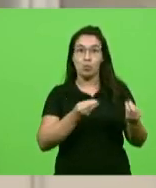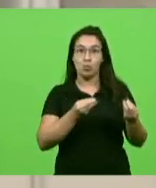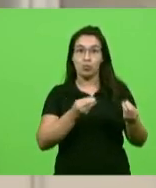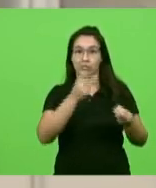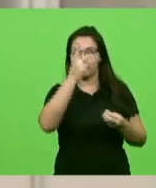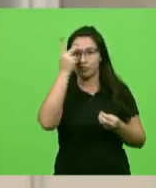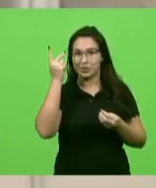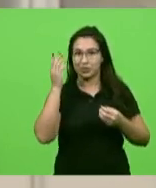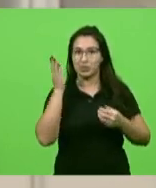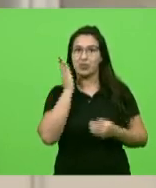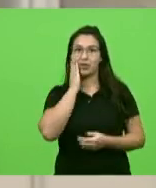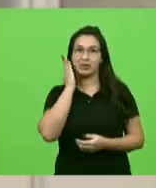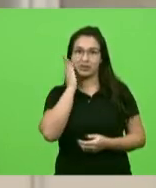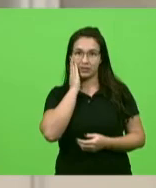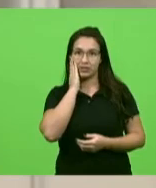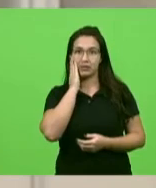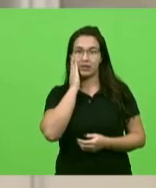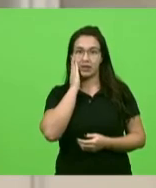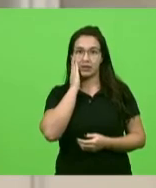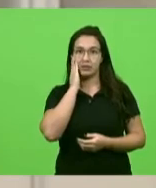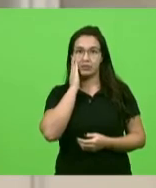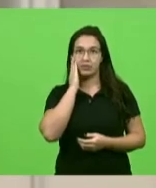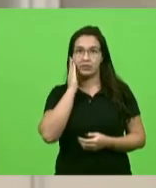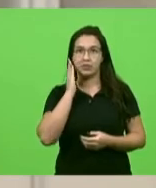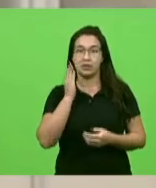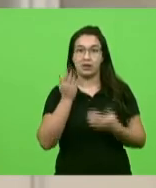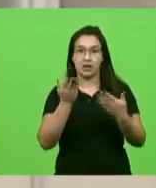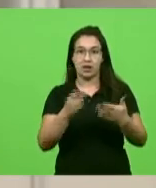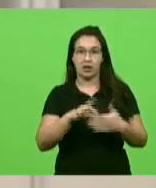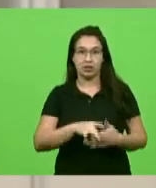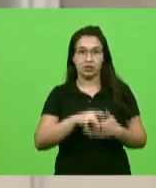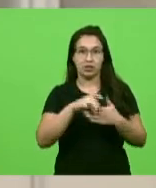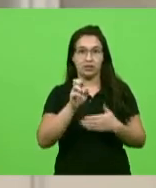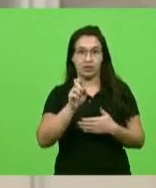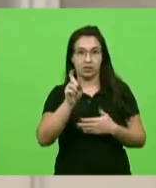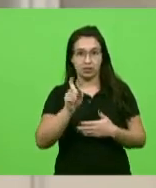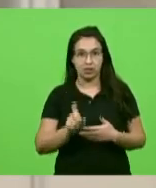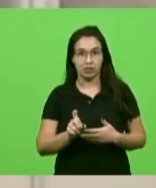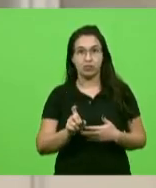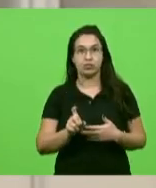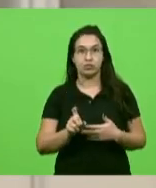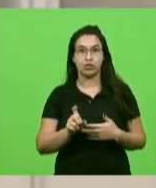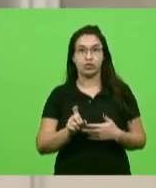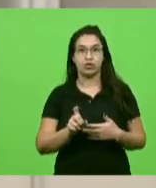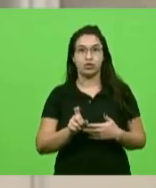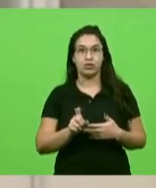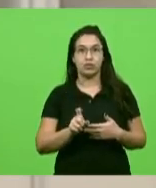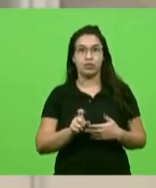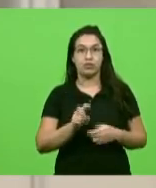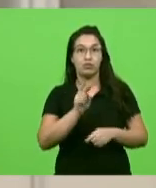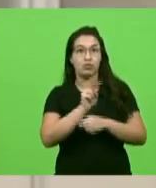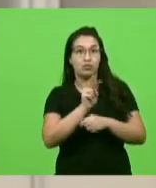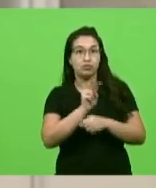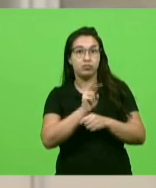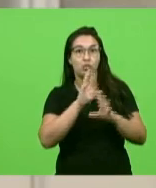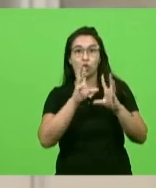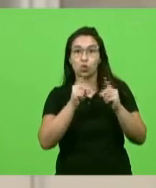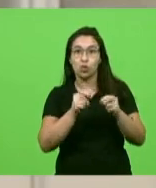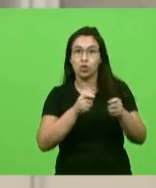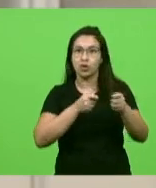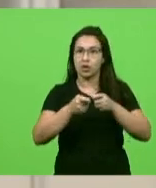onde Pari passu o chefe do executivo estava acompanhando toda negociação